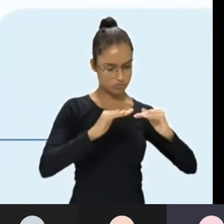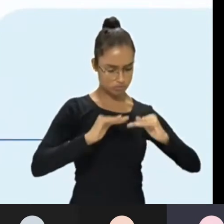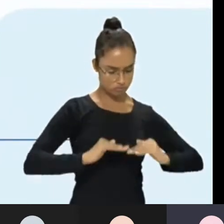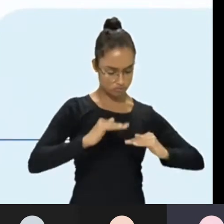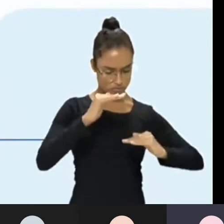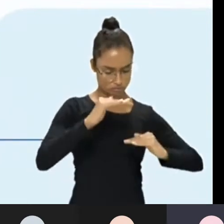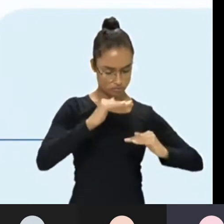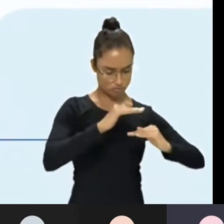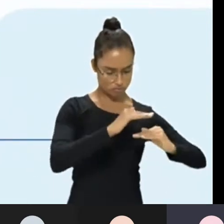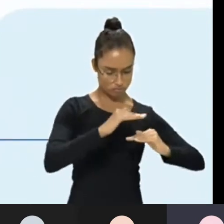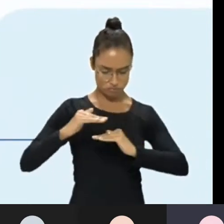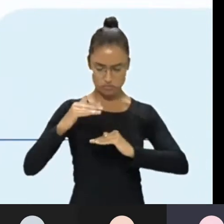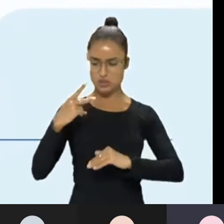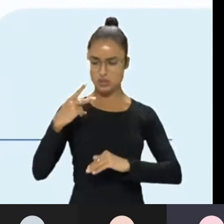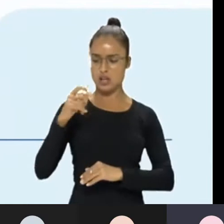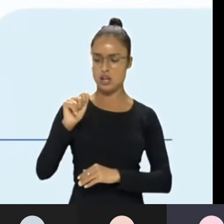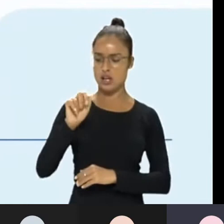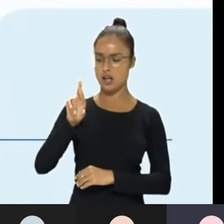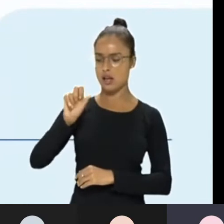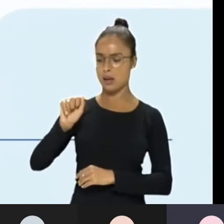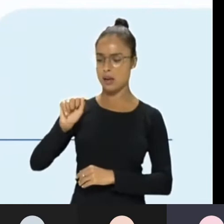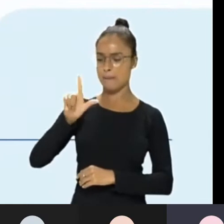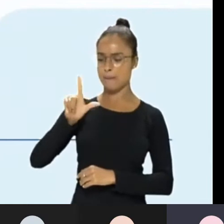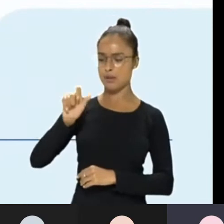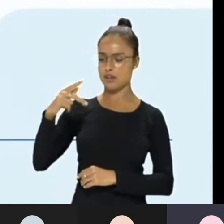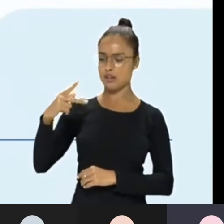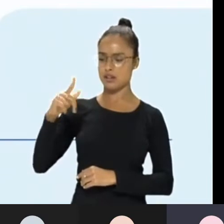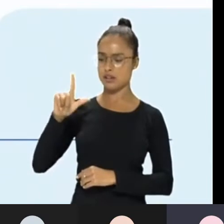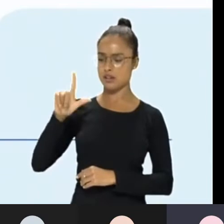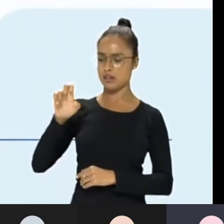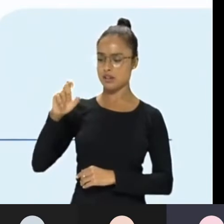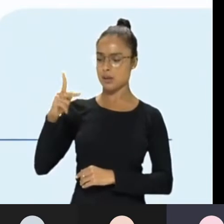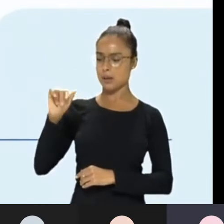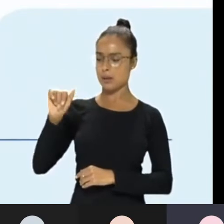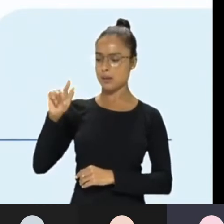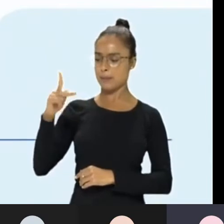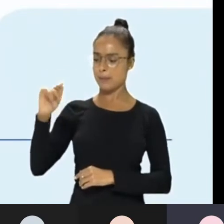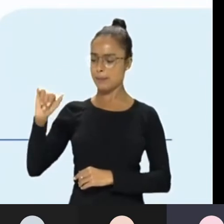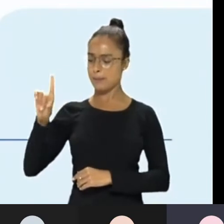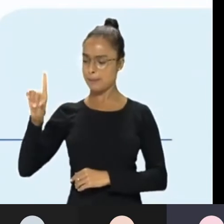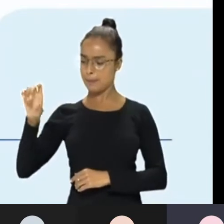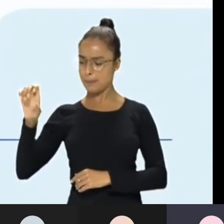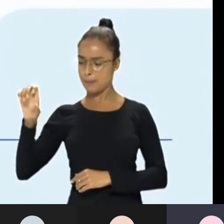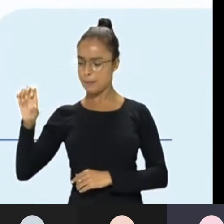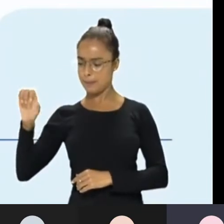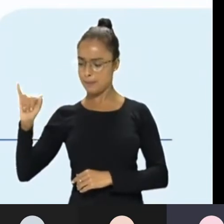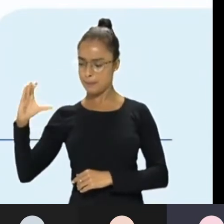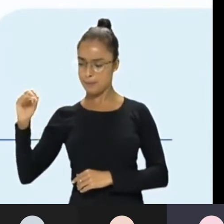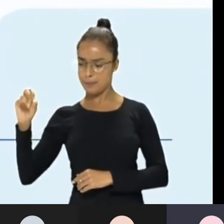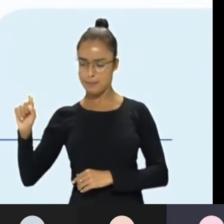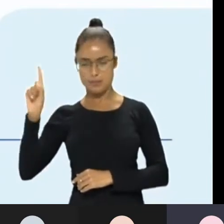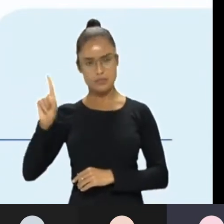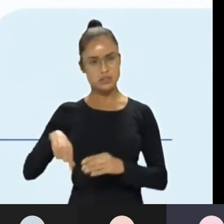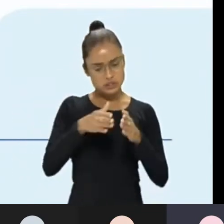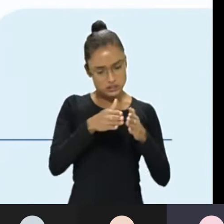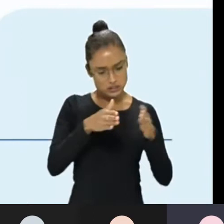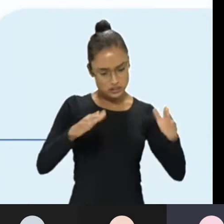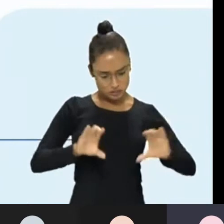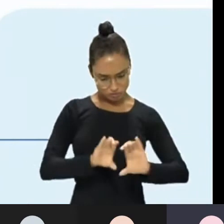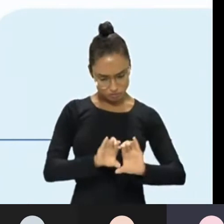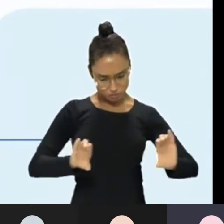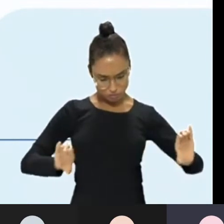que é um sólido que nós analisamos hoje. E a partir de várias composições, de vários paralelepípedos, secções, vai